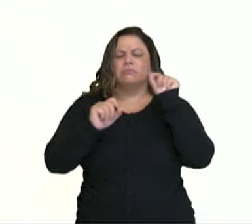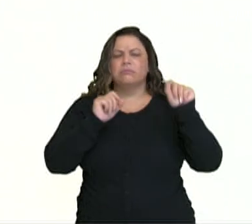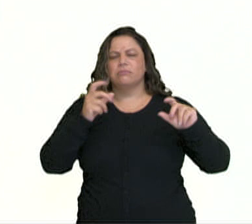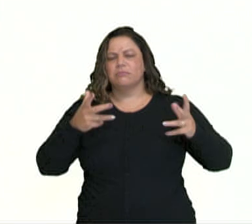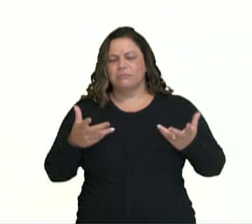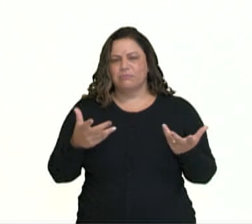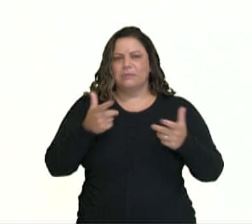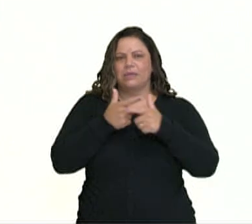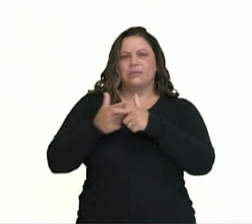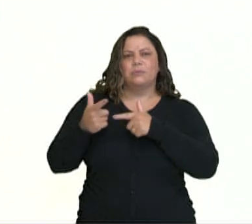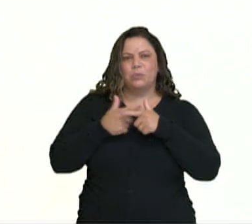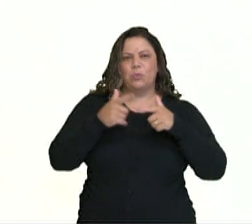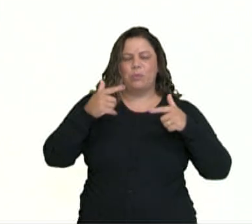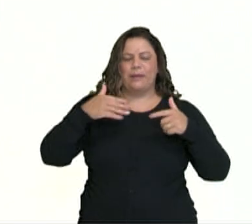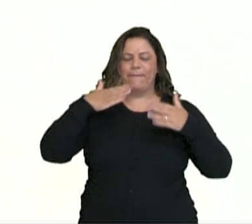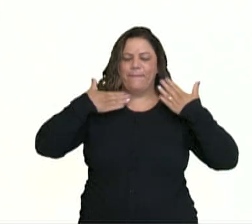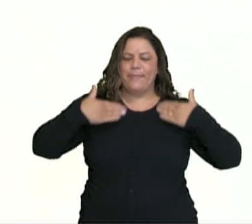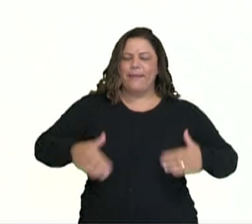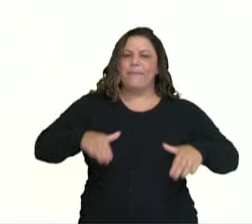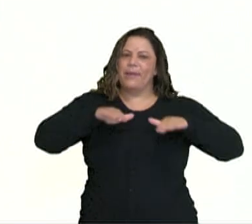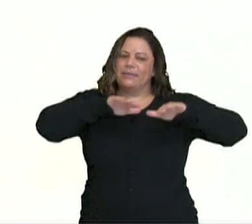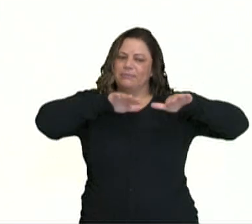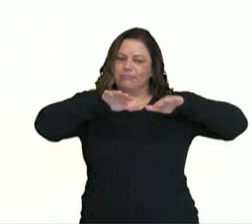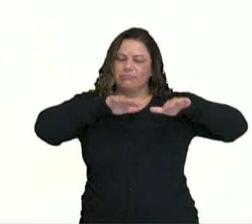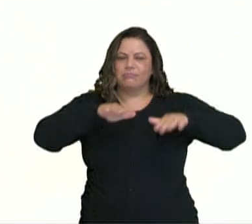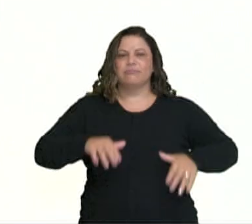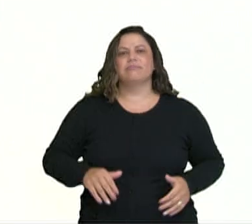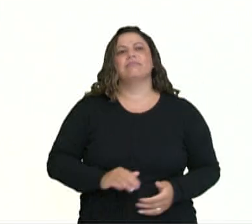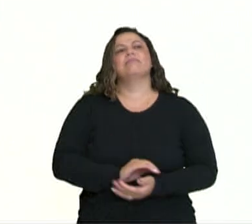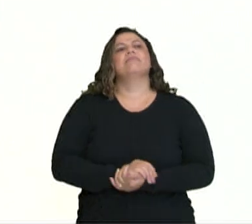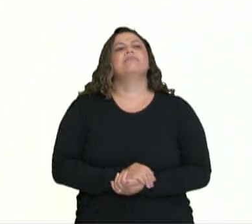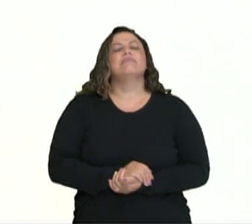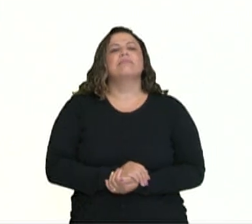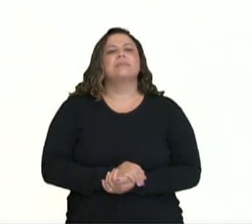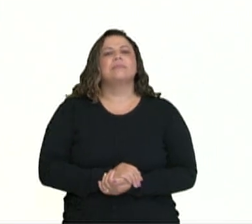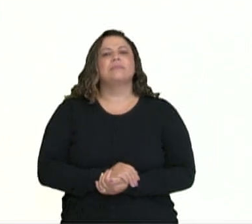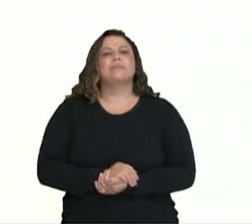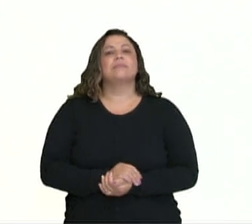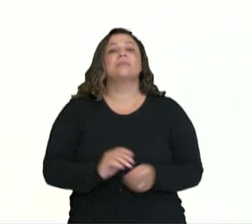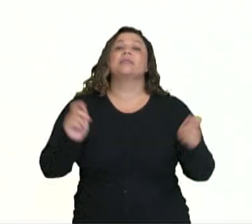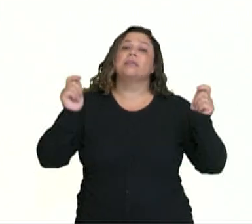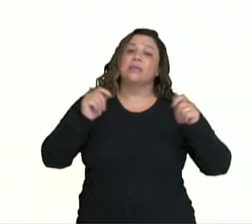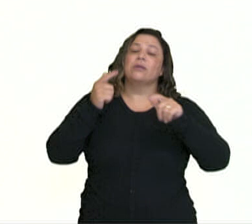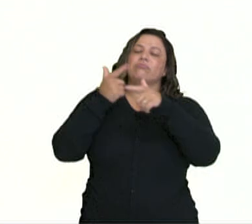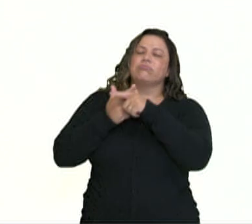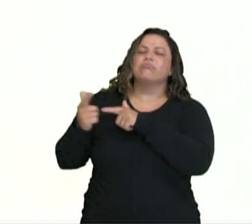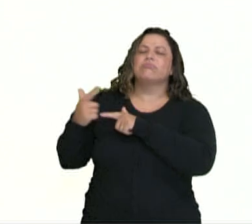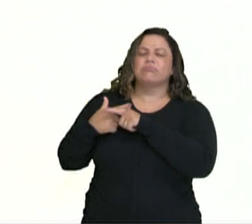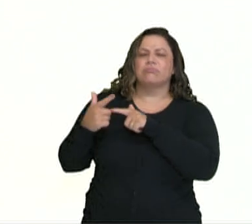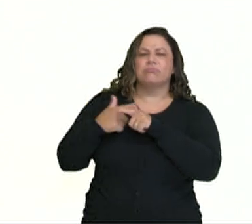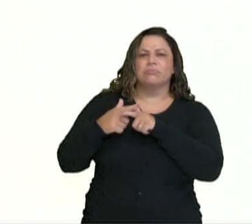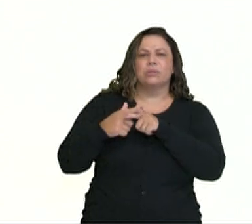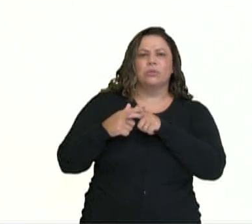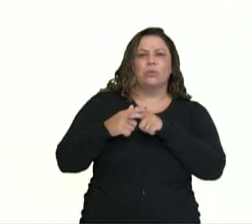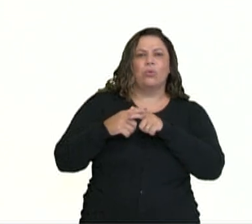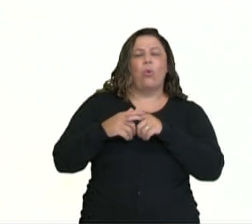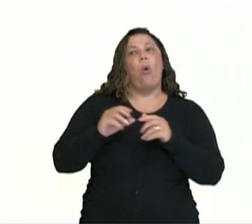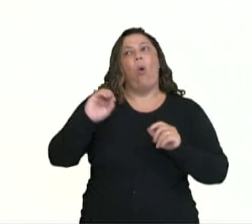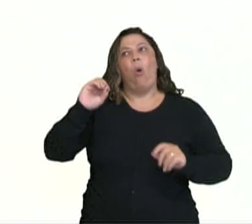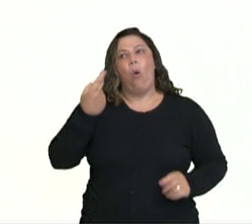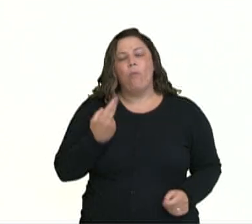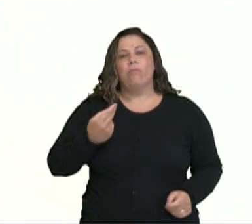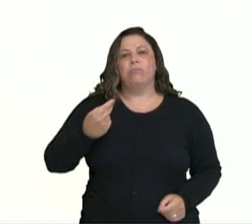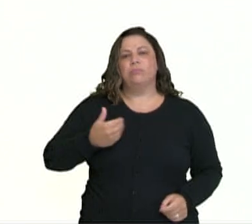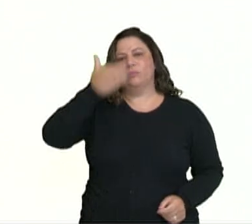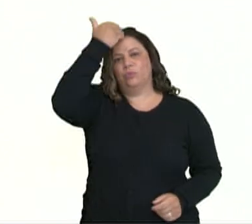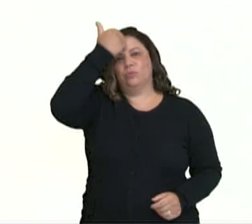certo? Que seria mais a paralisia cerebral, tá? Que vai comprometer alguns movimentos, ou todo do lado direito,